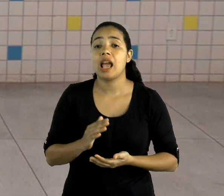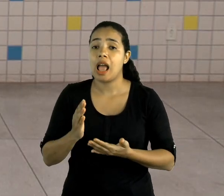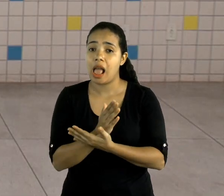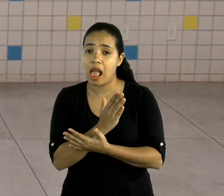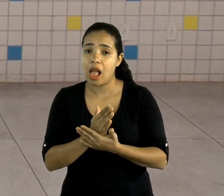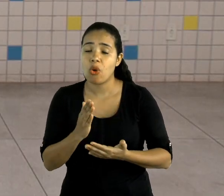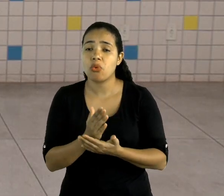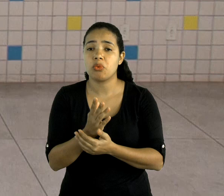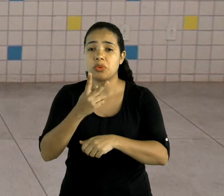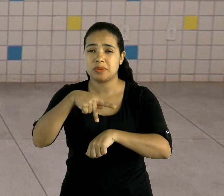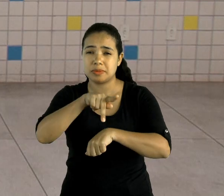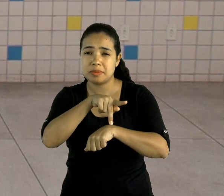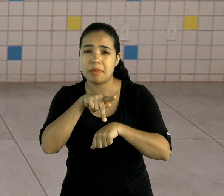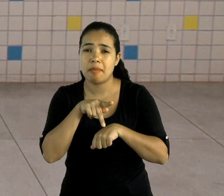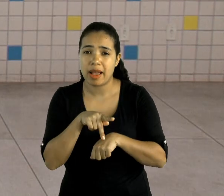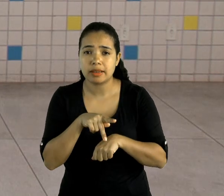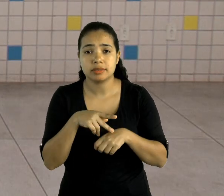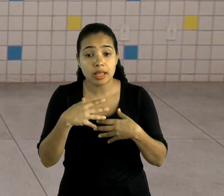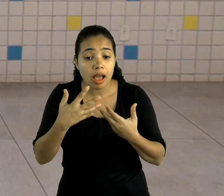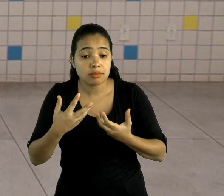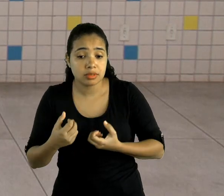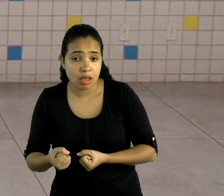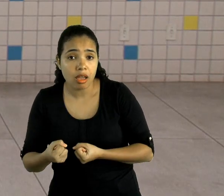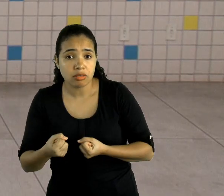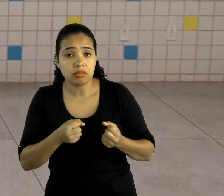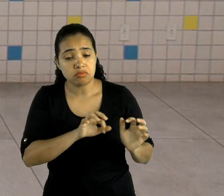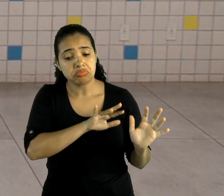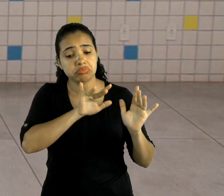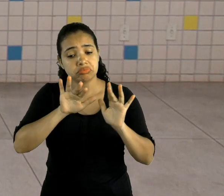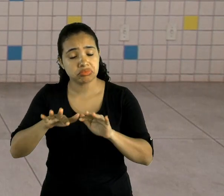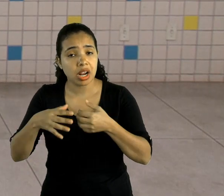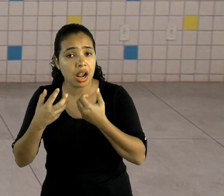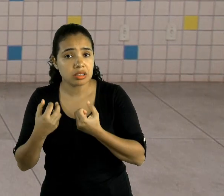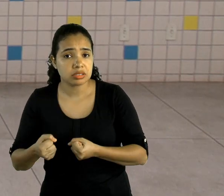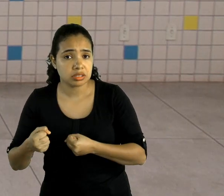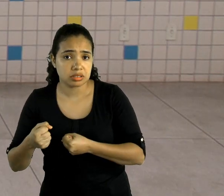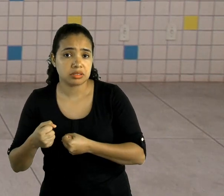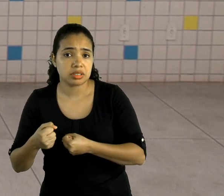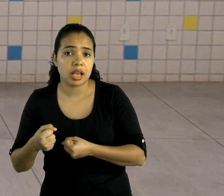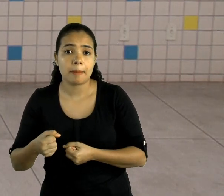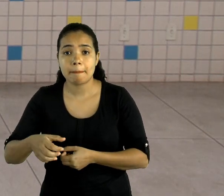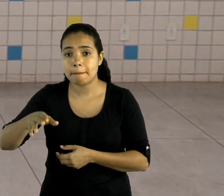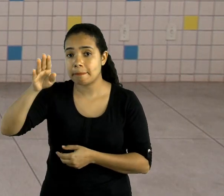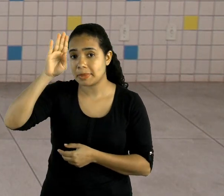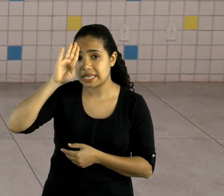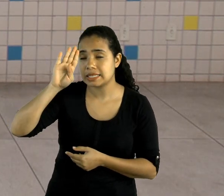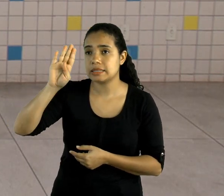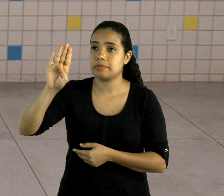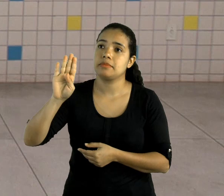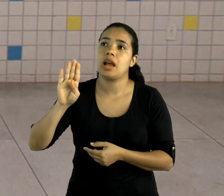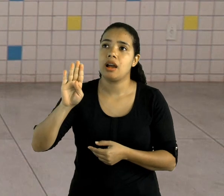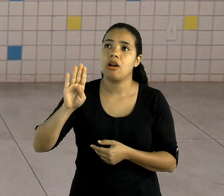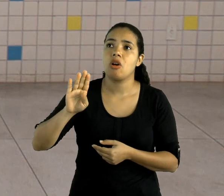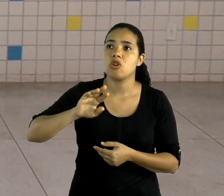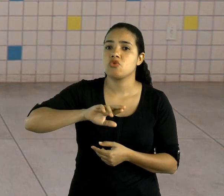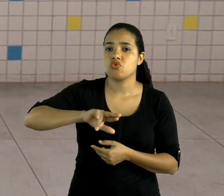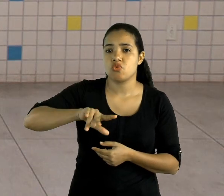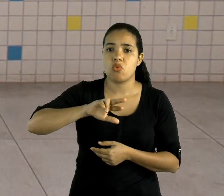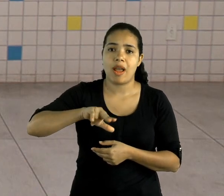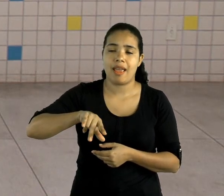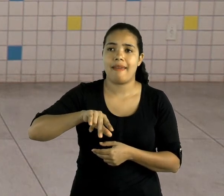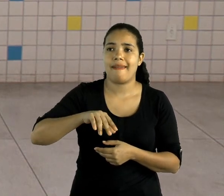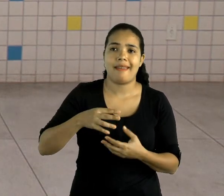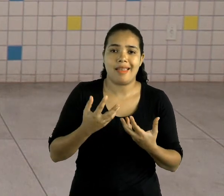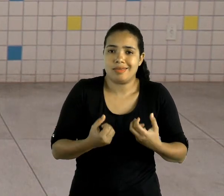países, eles são mais receptivos que outros. Um dos principais que não é muito receptivo é o caso dos Estados